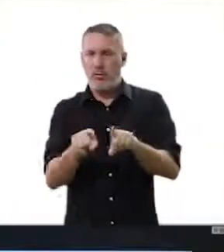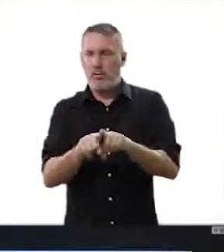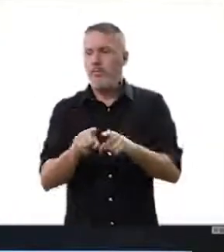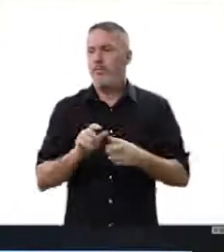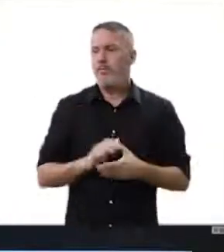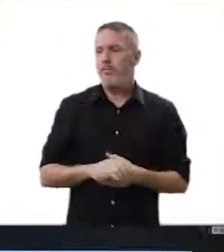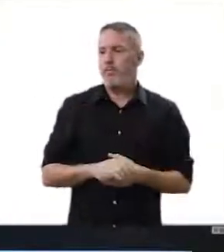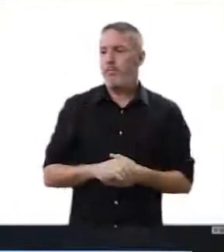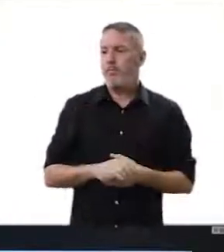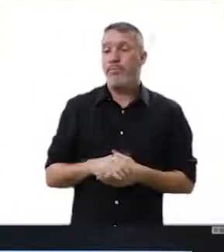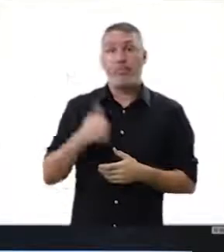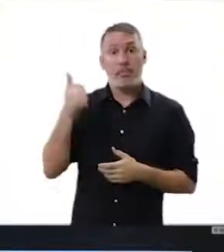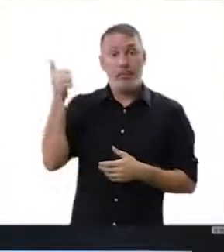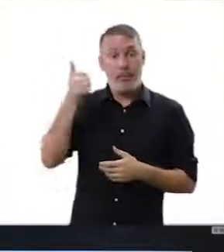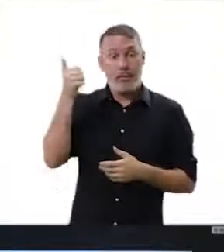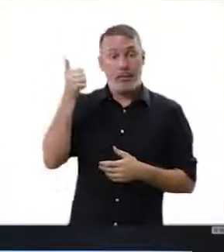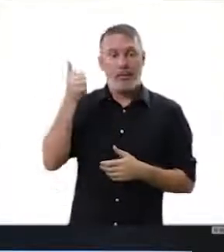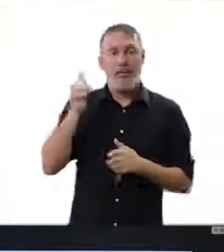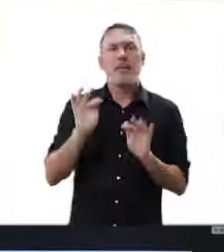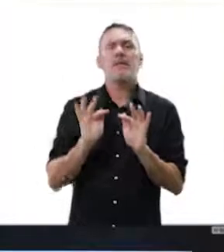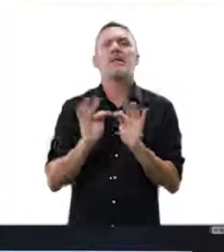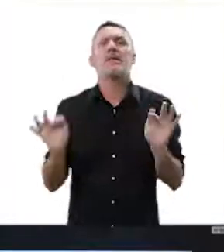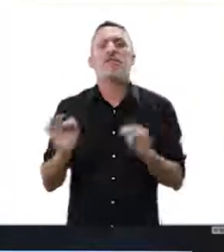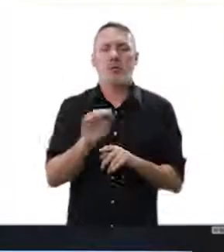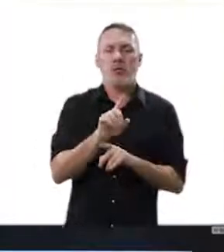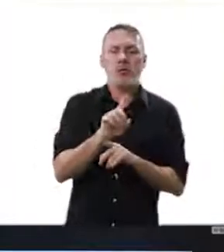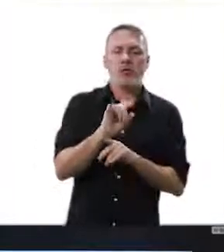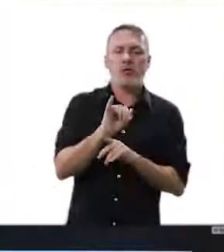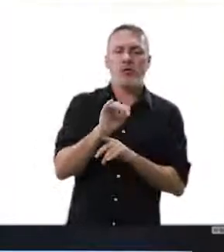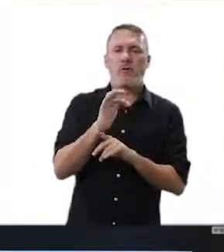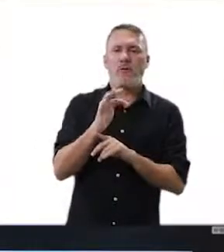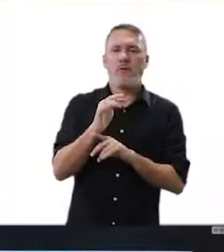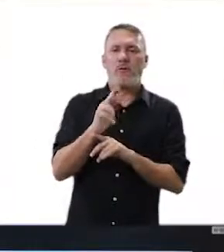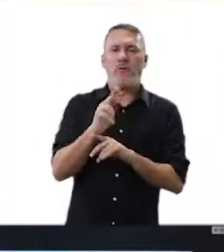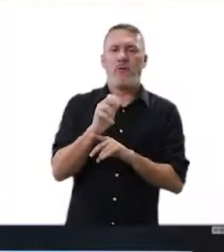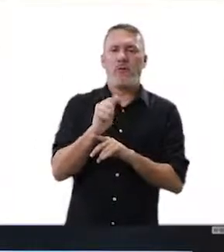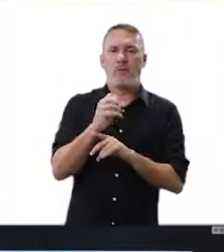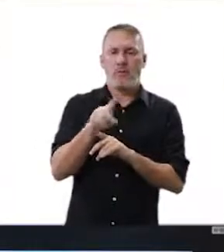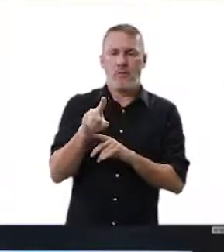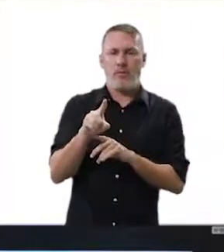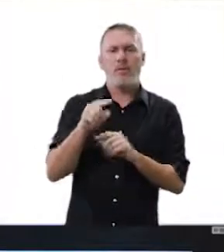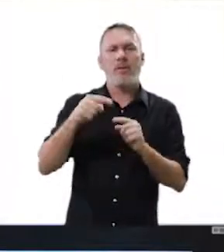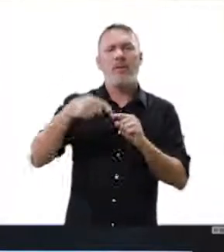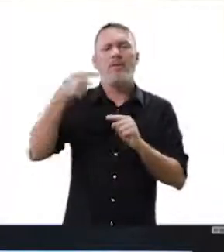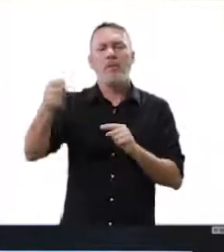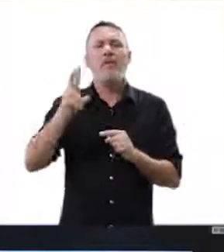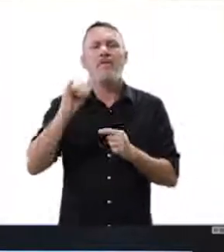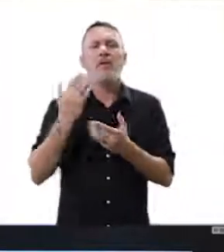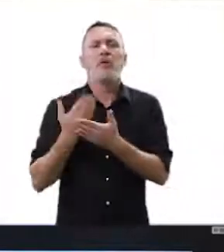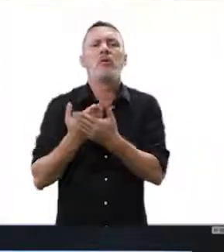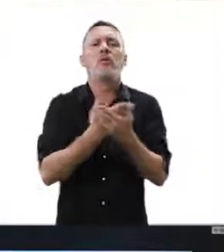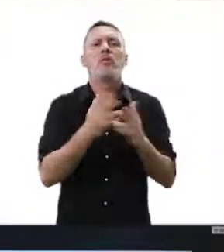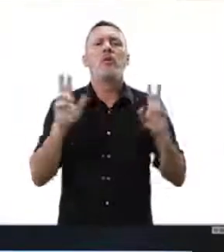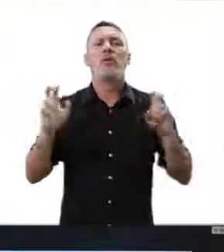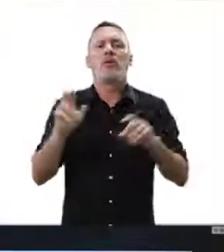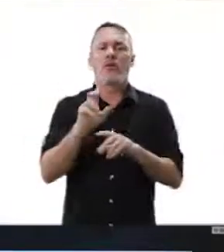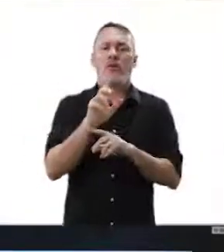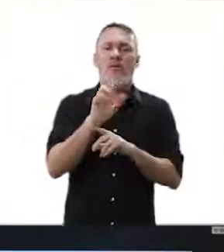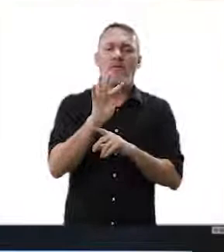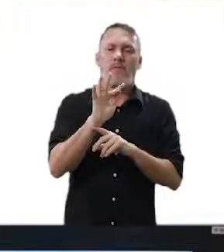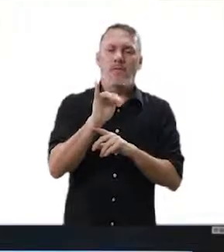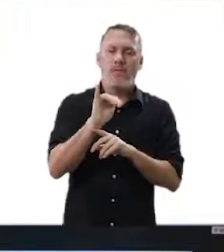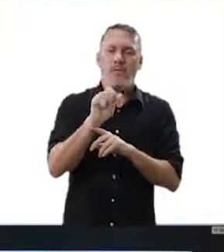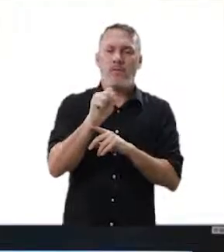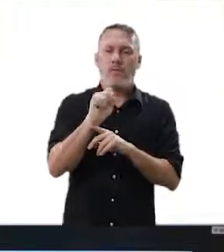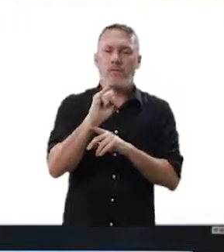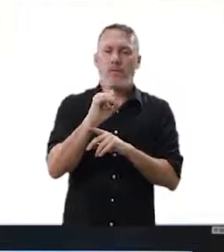sobre sistema respiratório, sistema cardiovascular, todos esses. Mas de imediato, eu posso adiantar para vocês